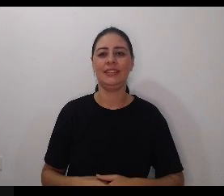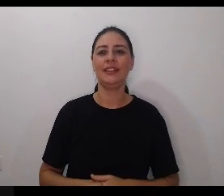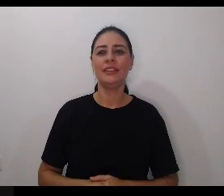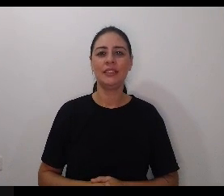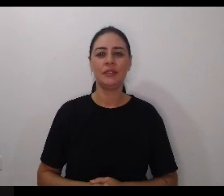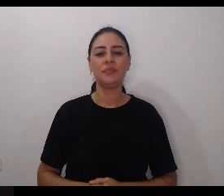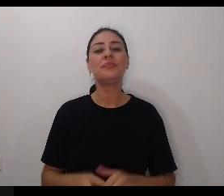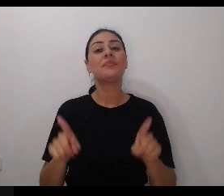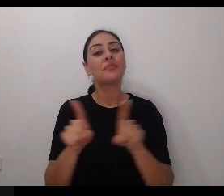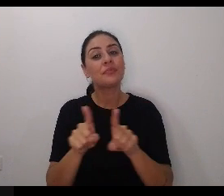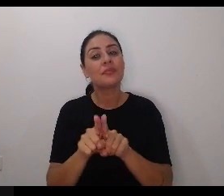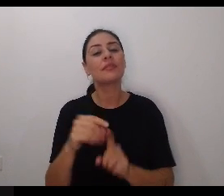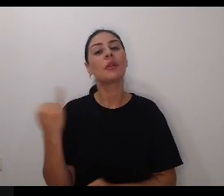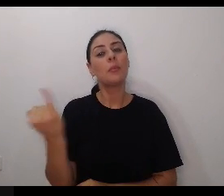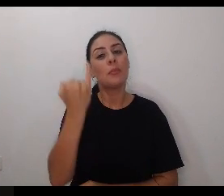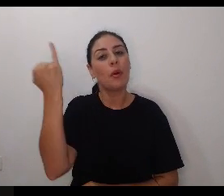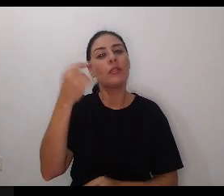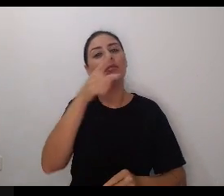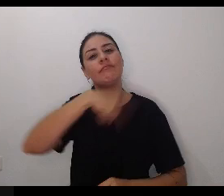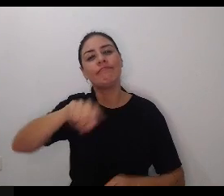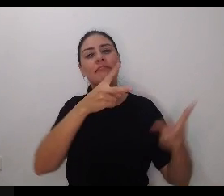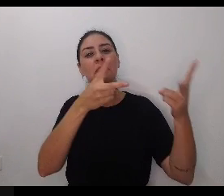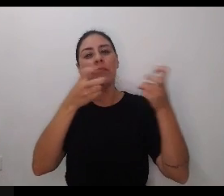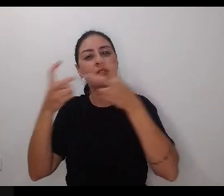atividades do dia a dia para evitar excessos mesmo.